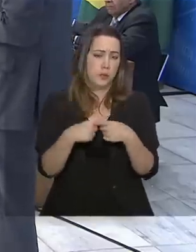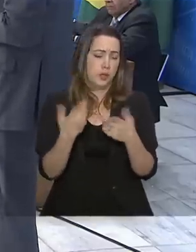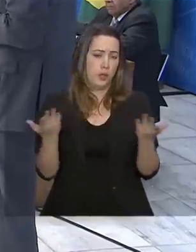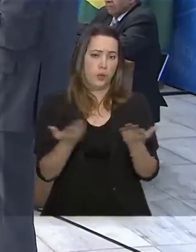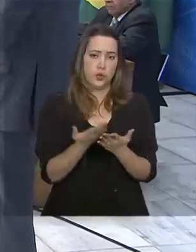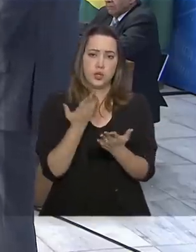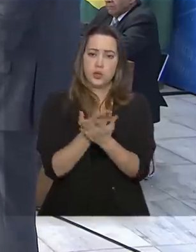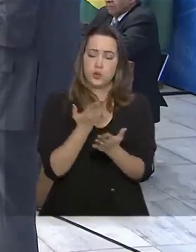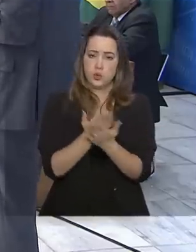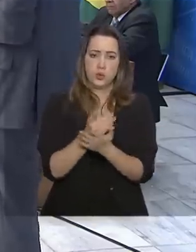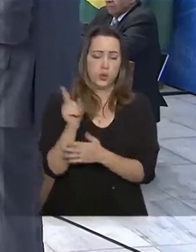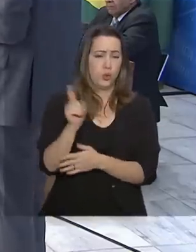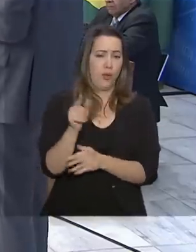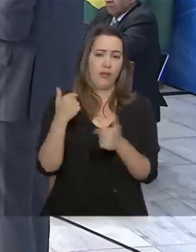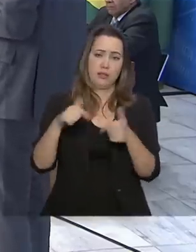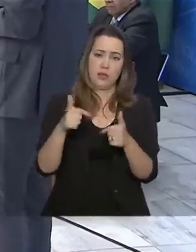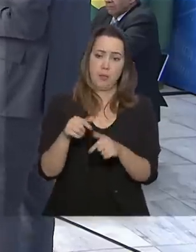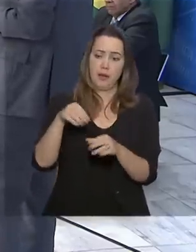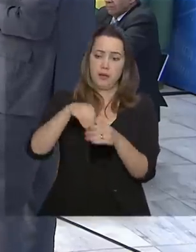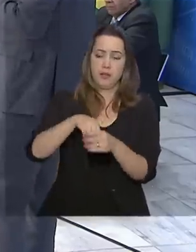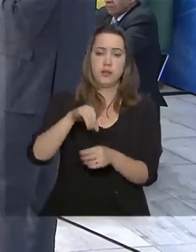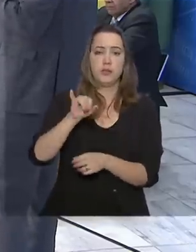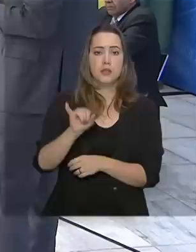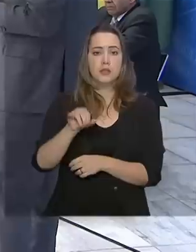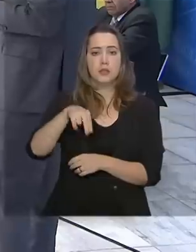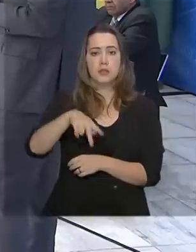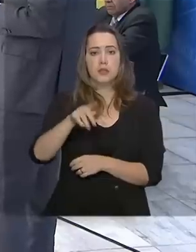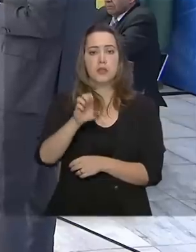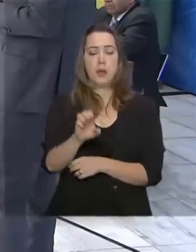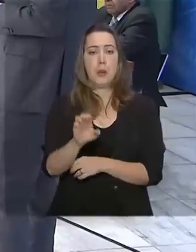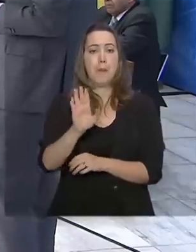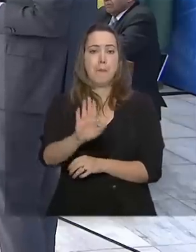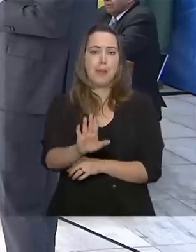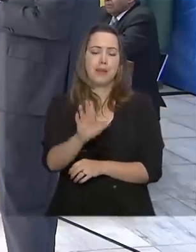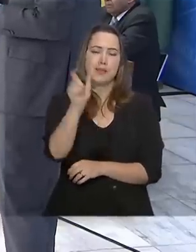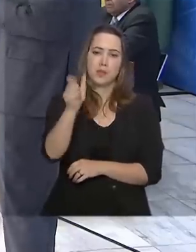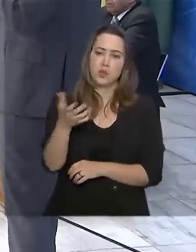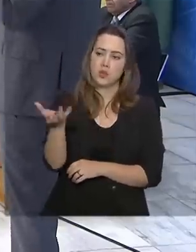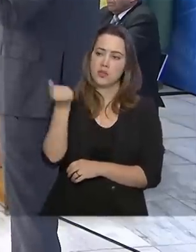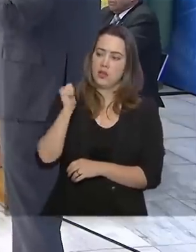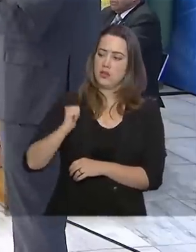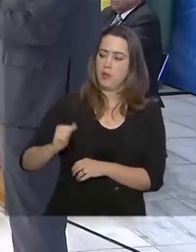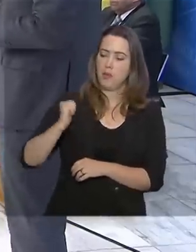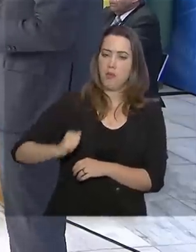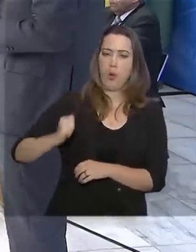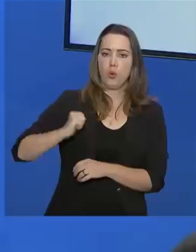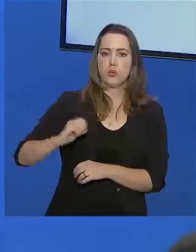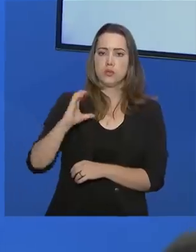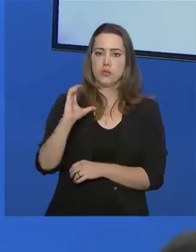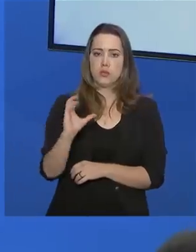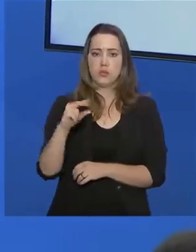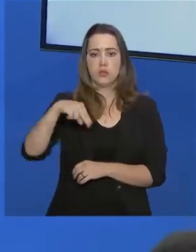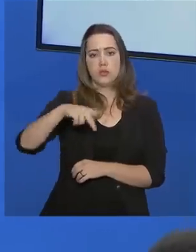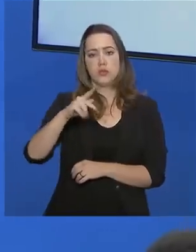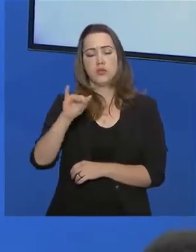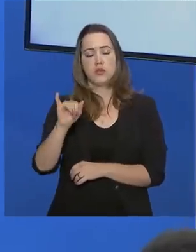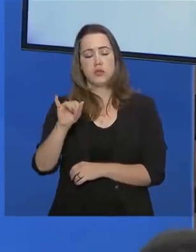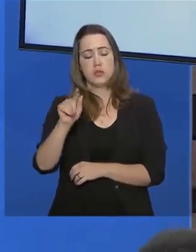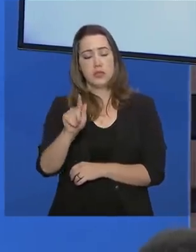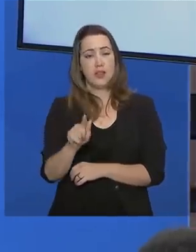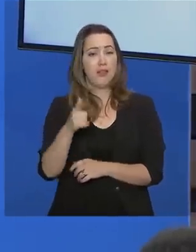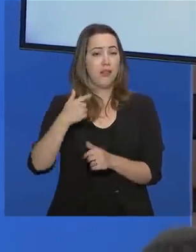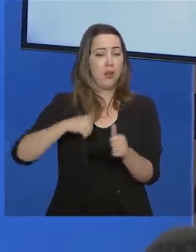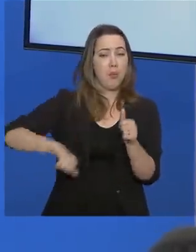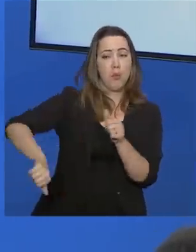eterno não são funcionários do inpe mais bolsistas do cnpq que prestam serviço para o inpi e que tem uma rotatividade